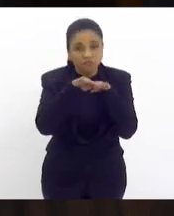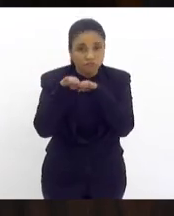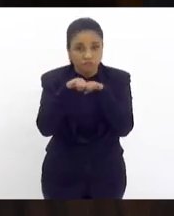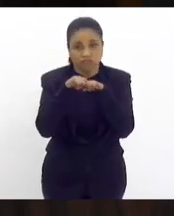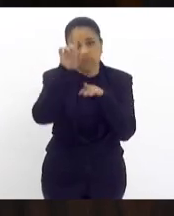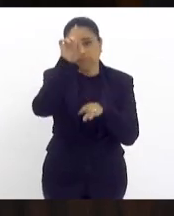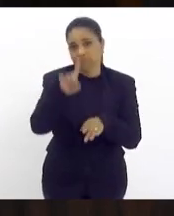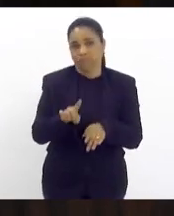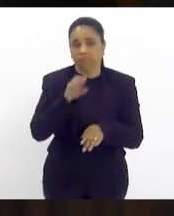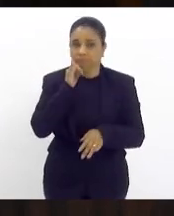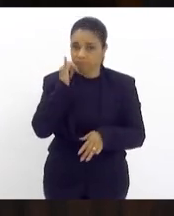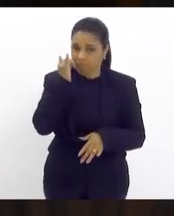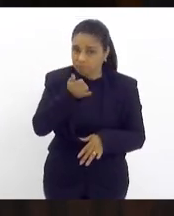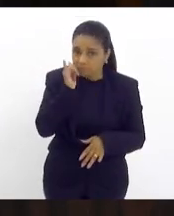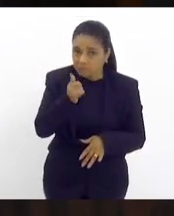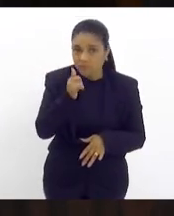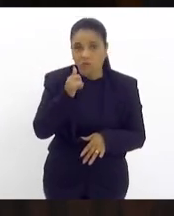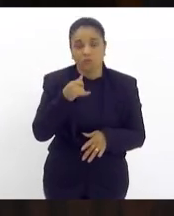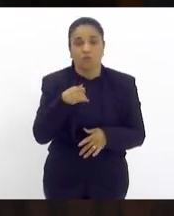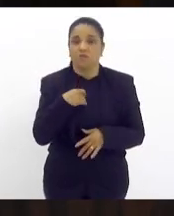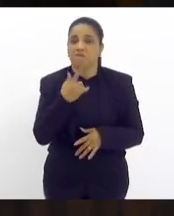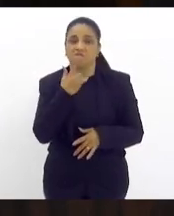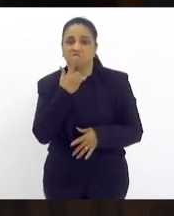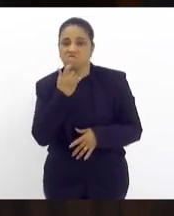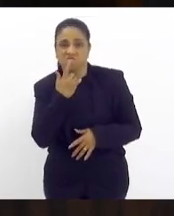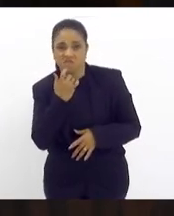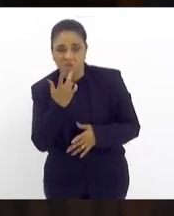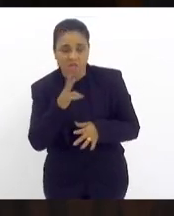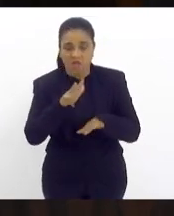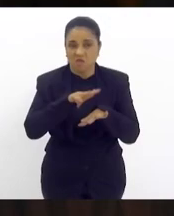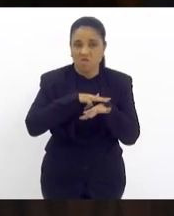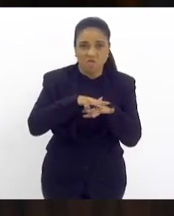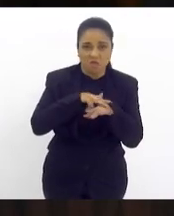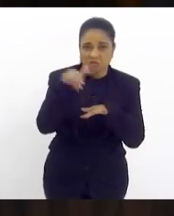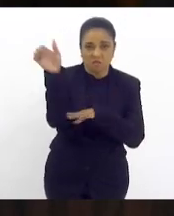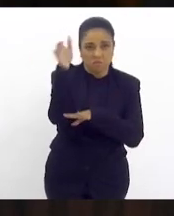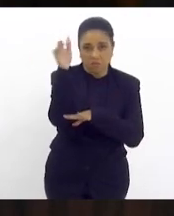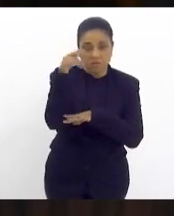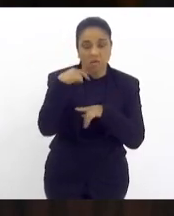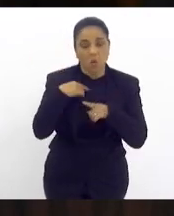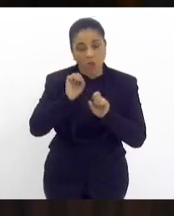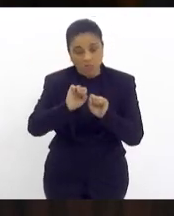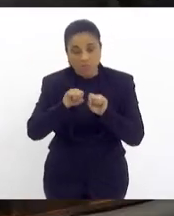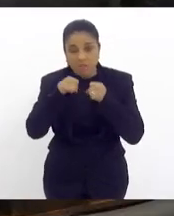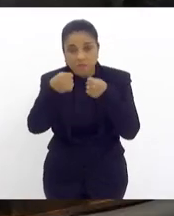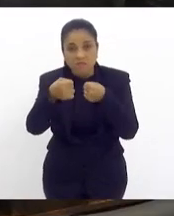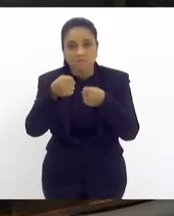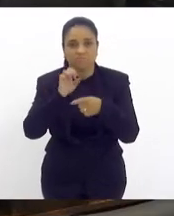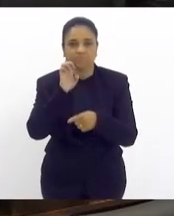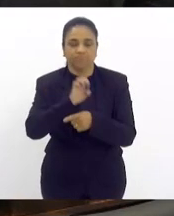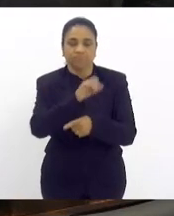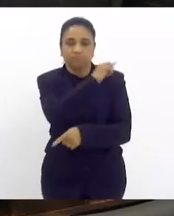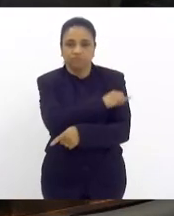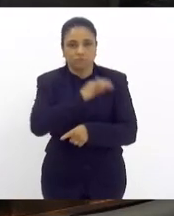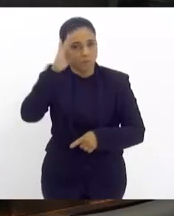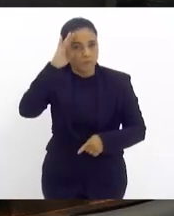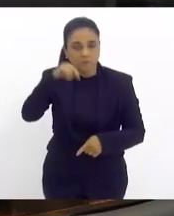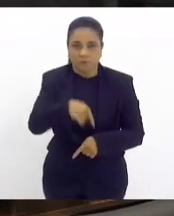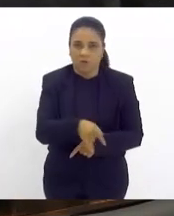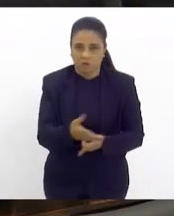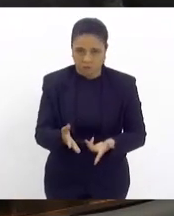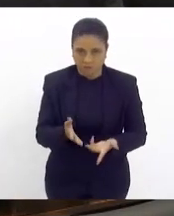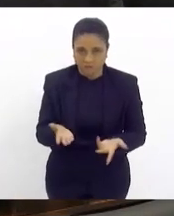vermelho tá não tem Bandeira nós temos que ter vender o nosso Estado do Rio de Janeiro tá muito obrigado senhor presidente